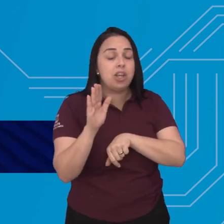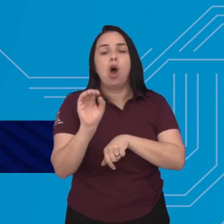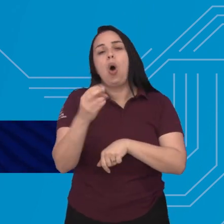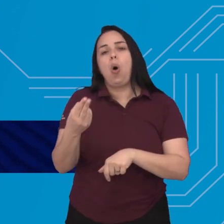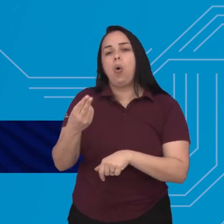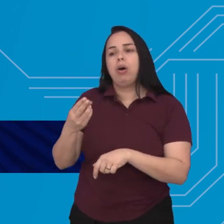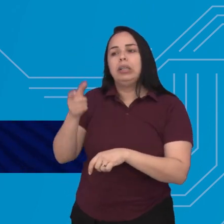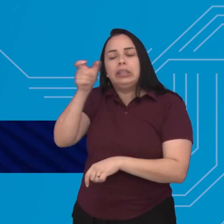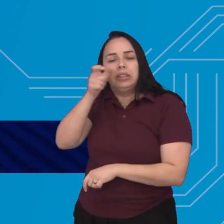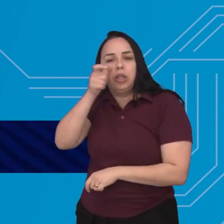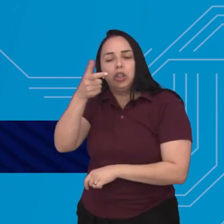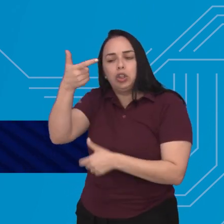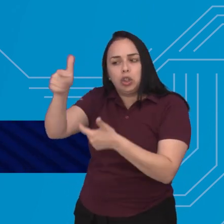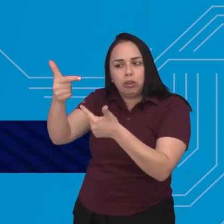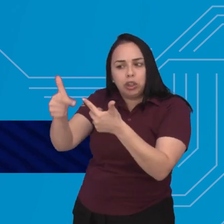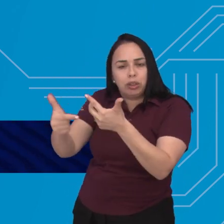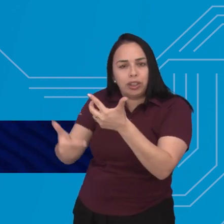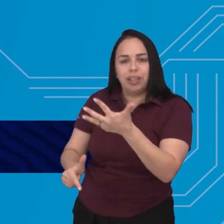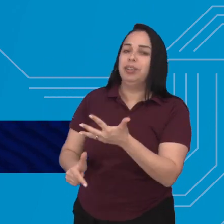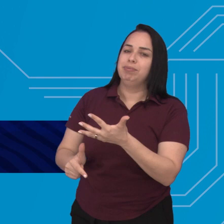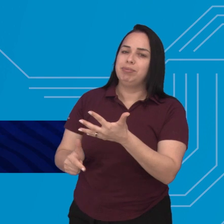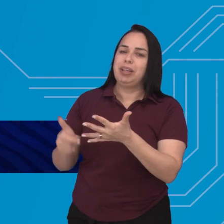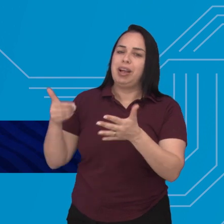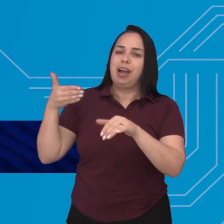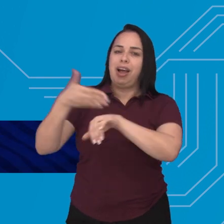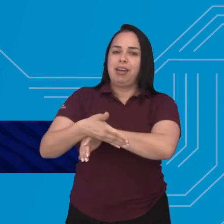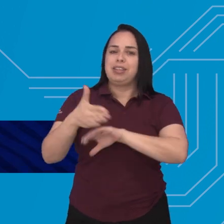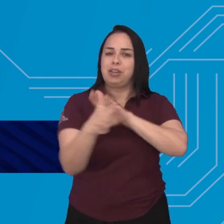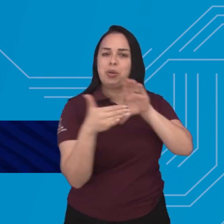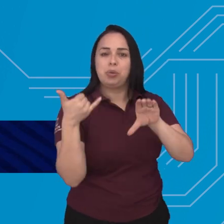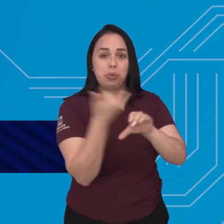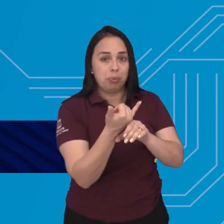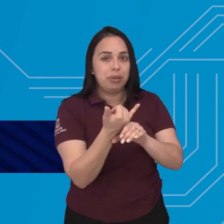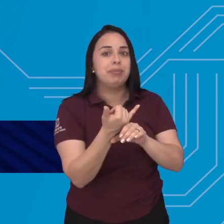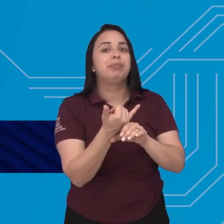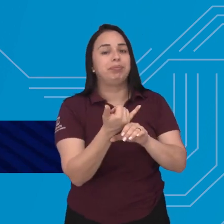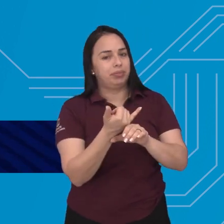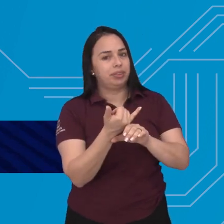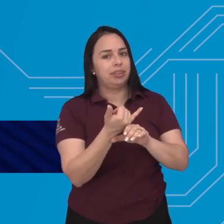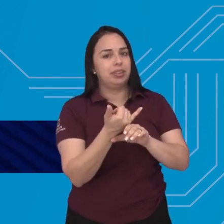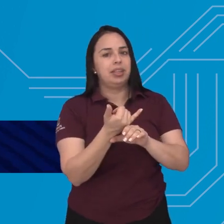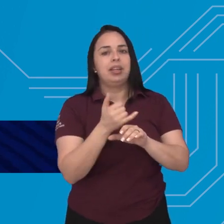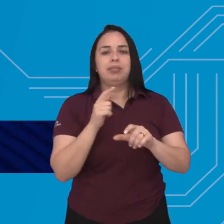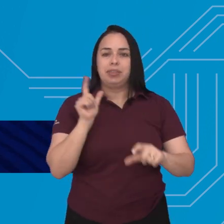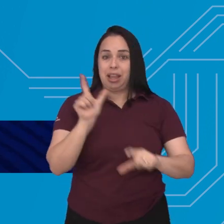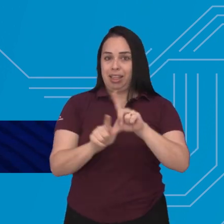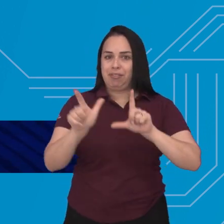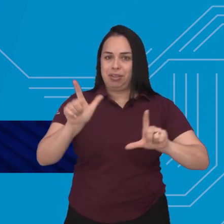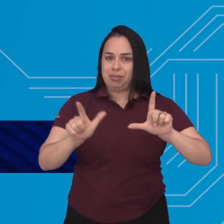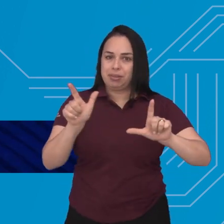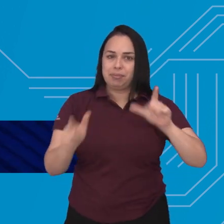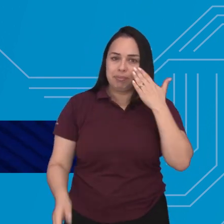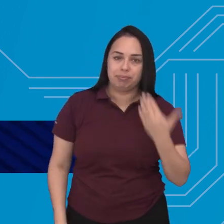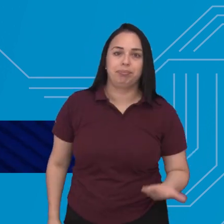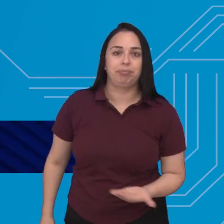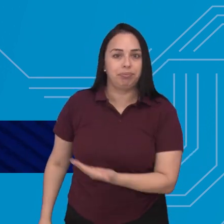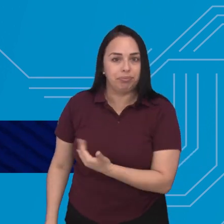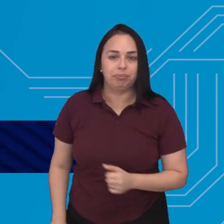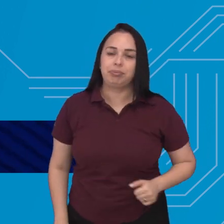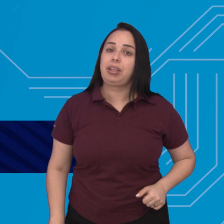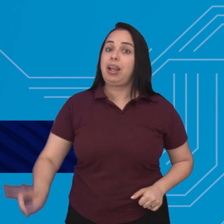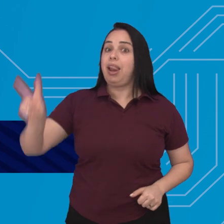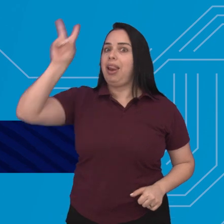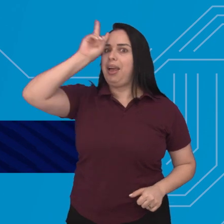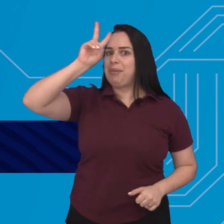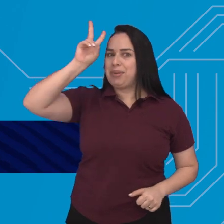programa ou assistir as matérias que a gente mostrou aqui, é só acessar a nossa página no YouTube, que é o TV Câmara